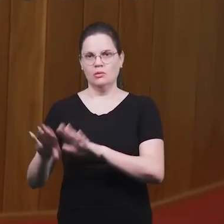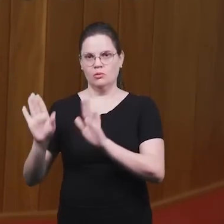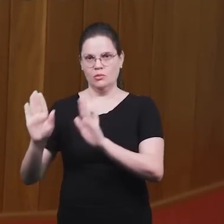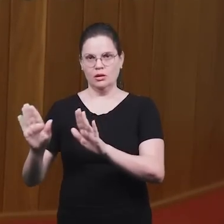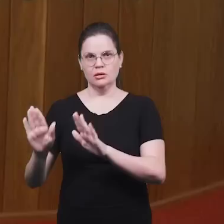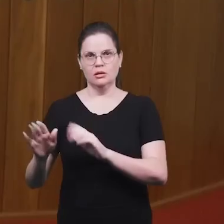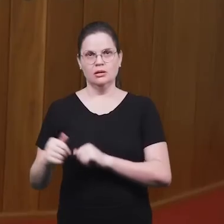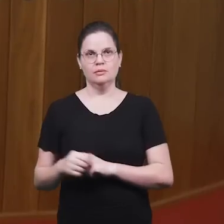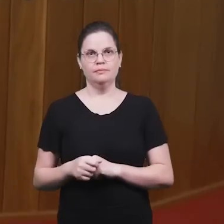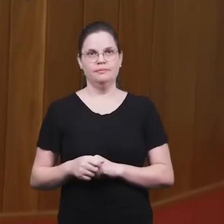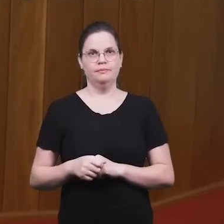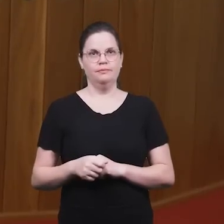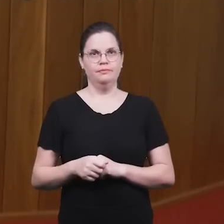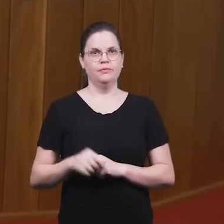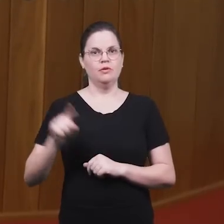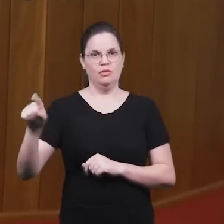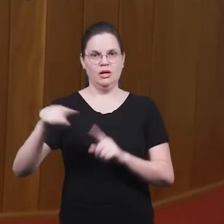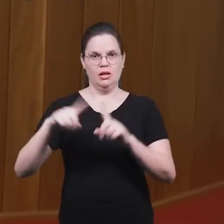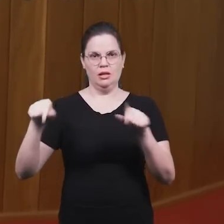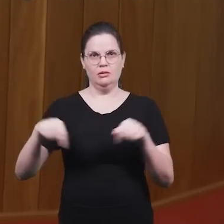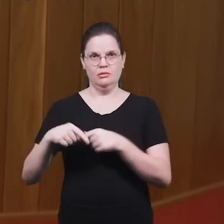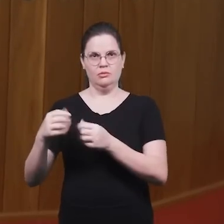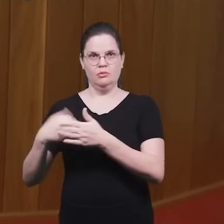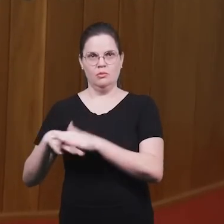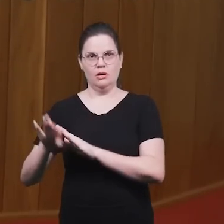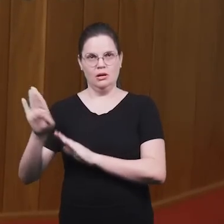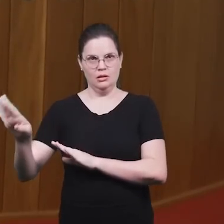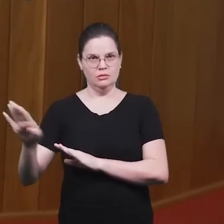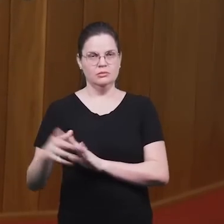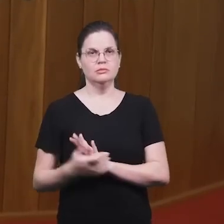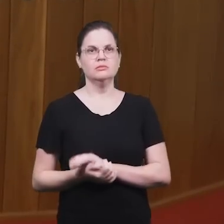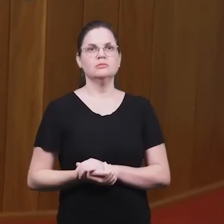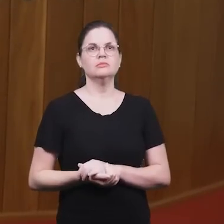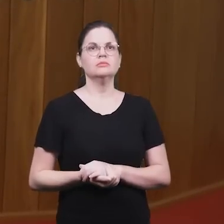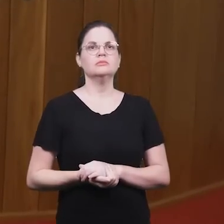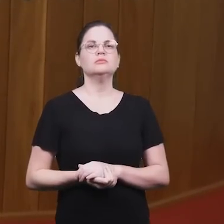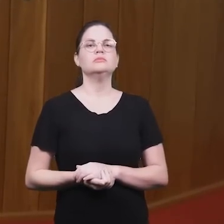Fica guardado? No quarto.